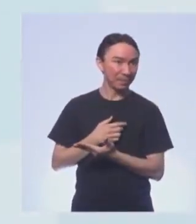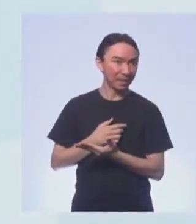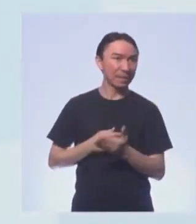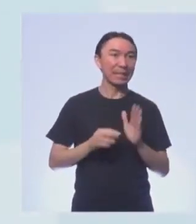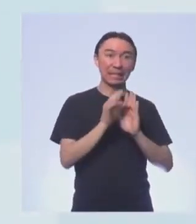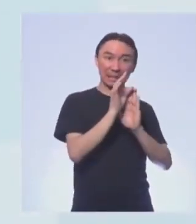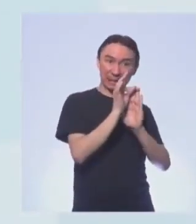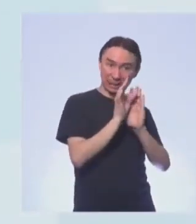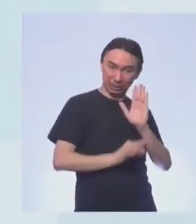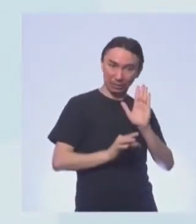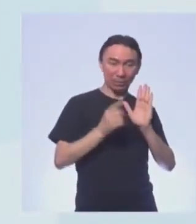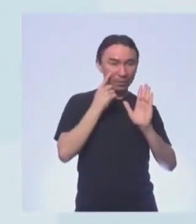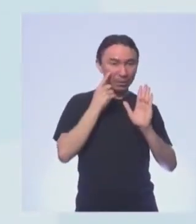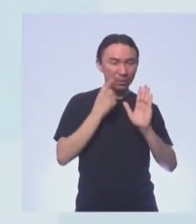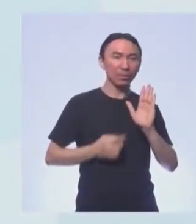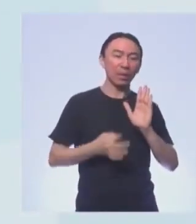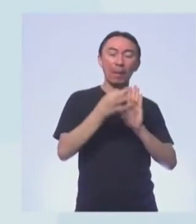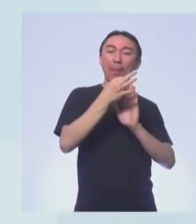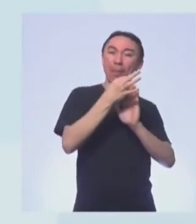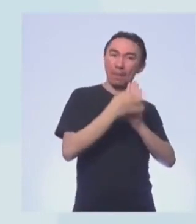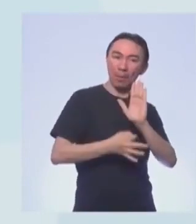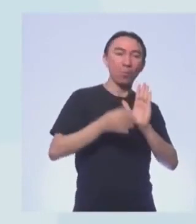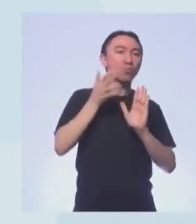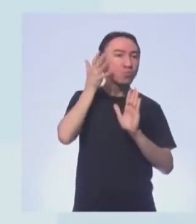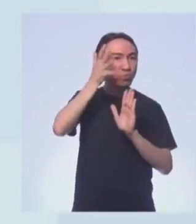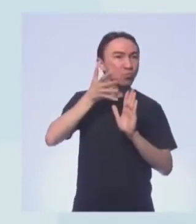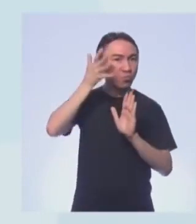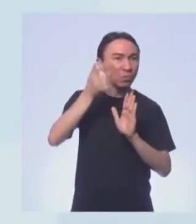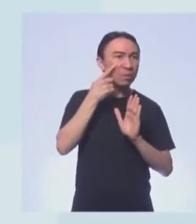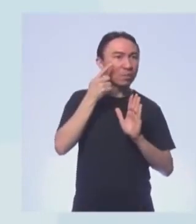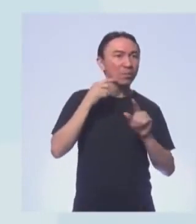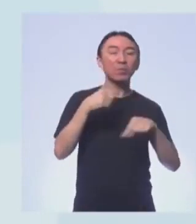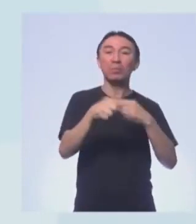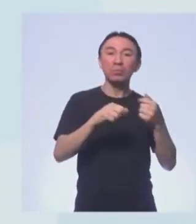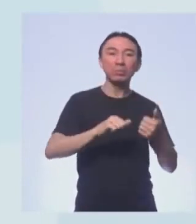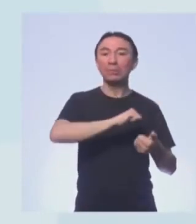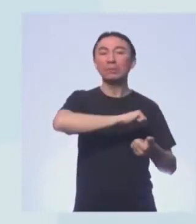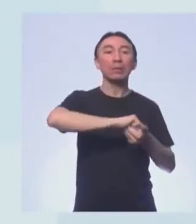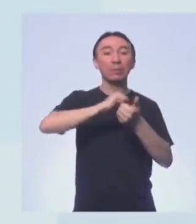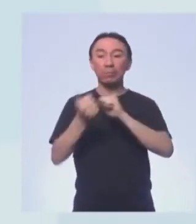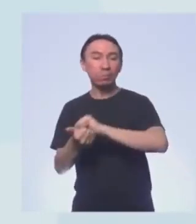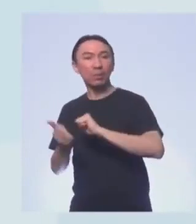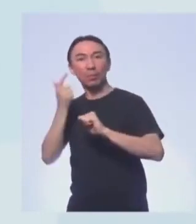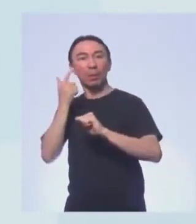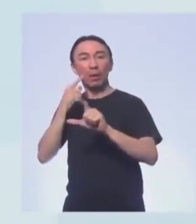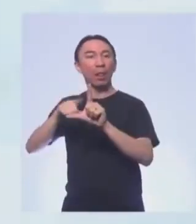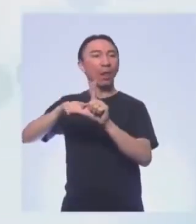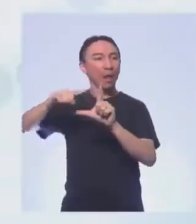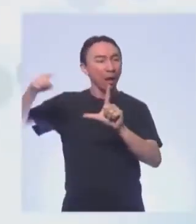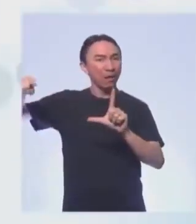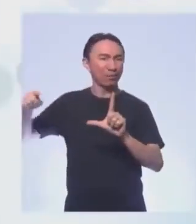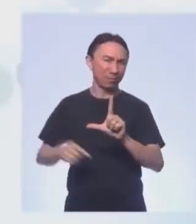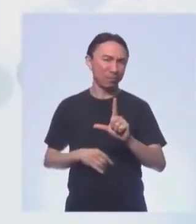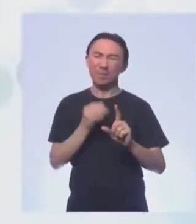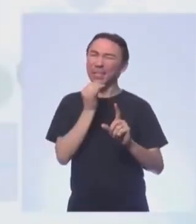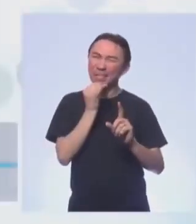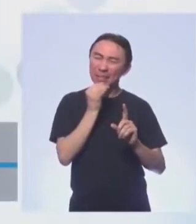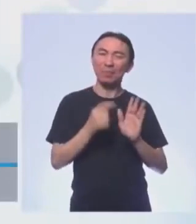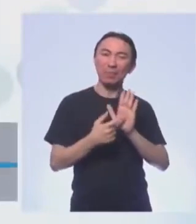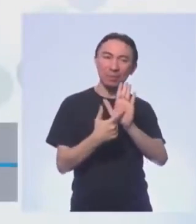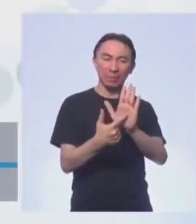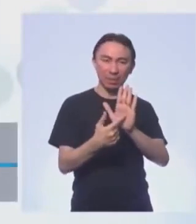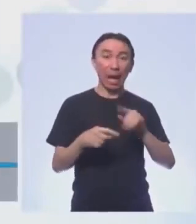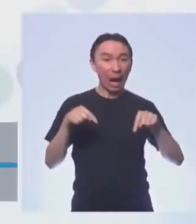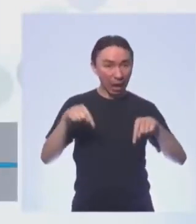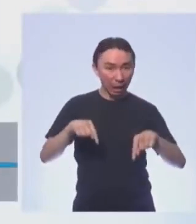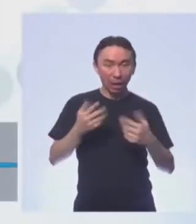discursivos verbais para reescrevê-los em gráficos e exemplos para melhor compreensão. Lembrando que essa aula não está ao vivo, né? Você